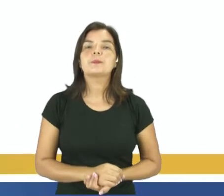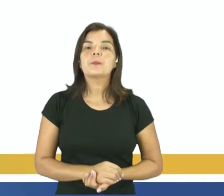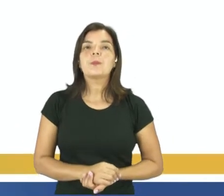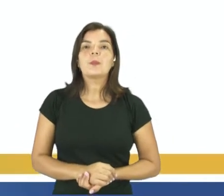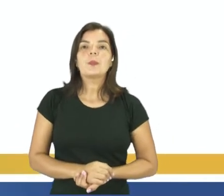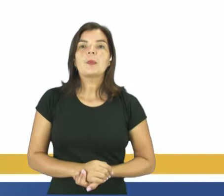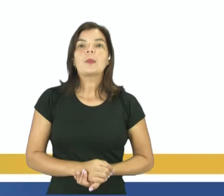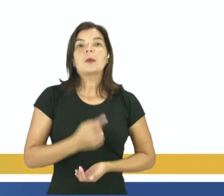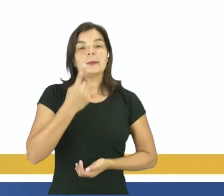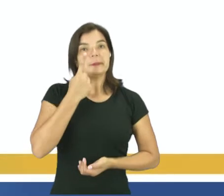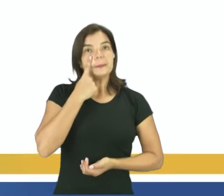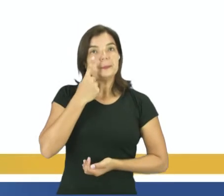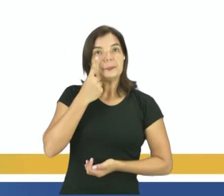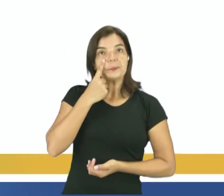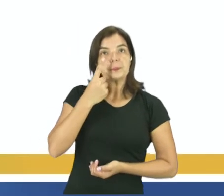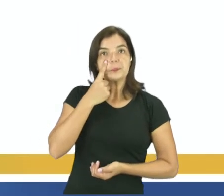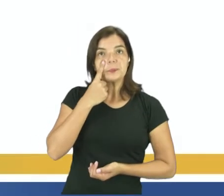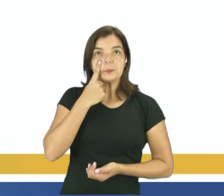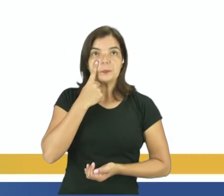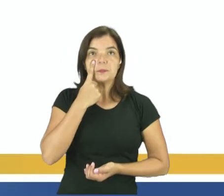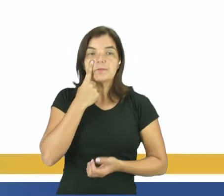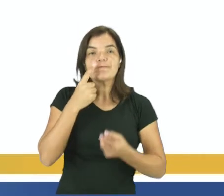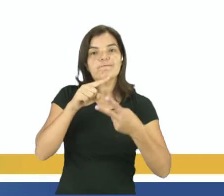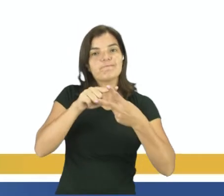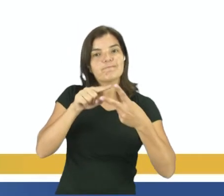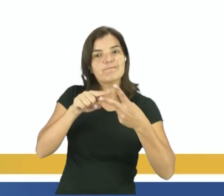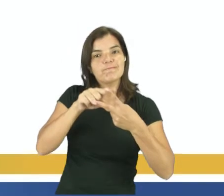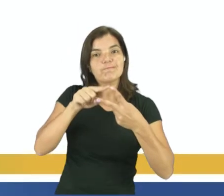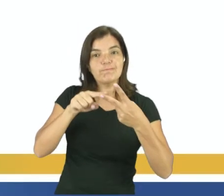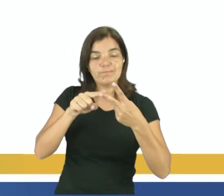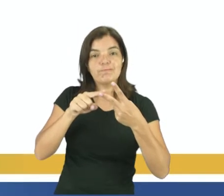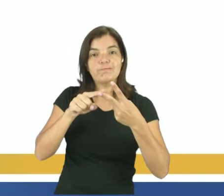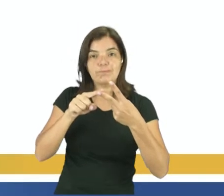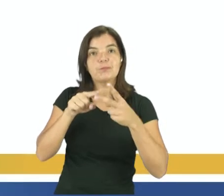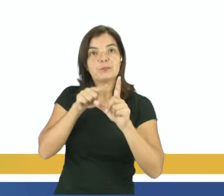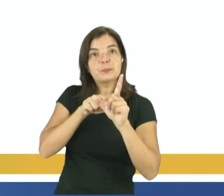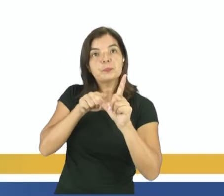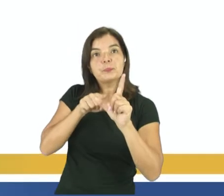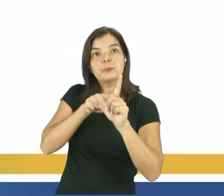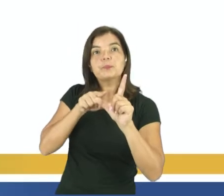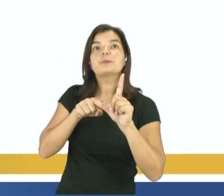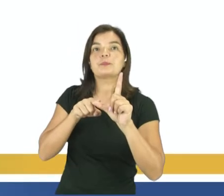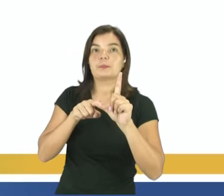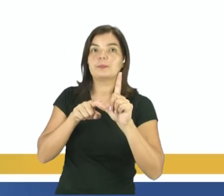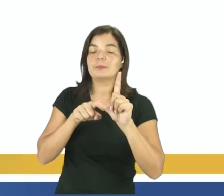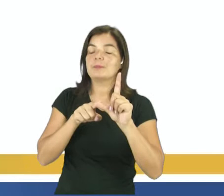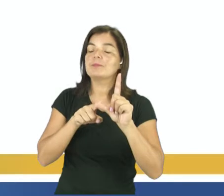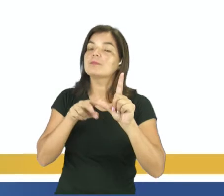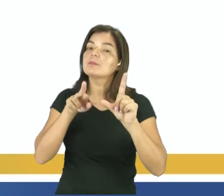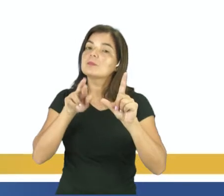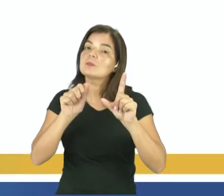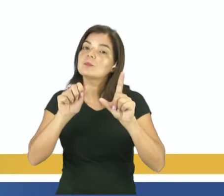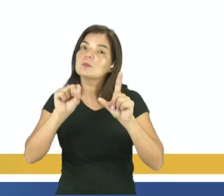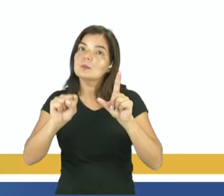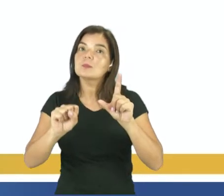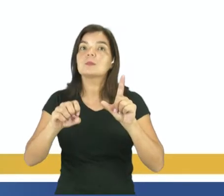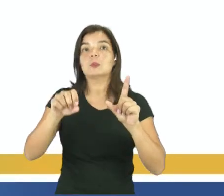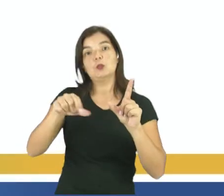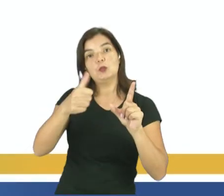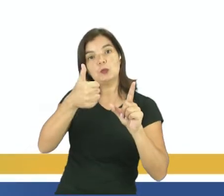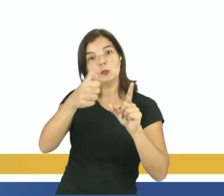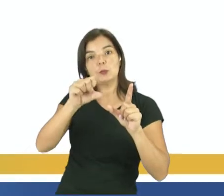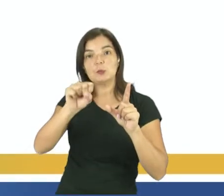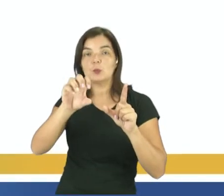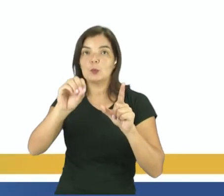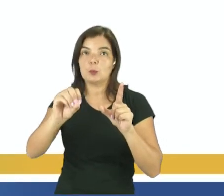Né? Então, observe que nesse caso, os pares de ângulos consecutivos juntos formam um ângulo raso de 180 graus. E